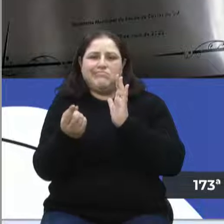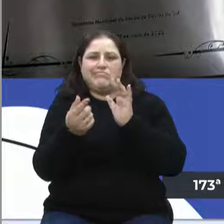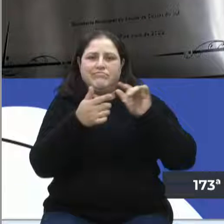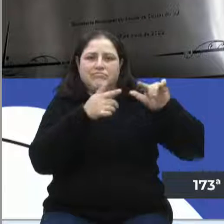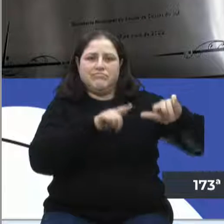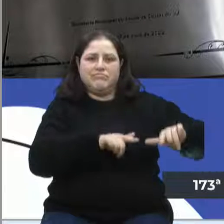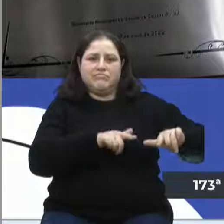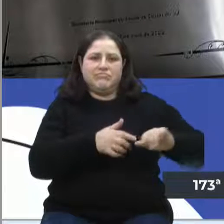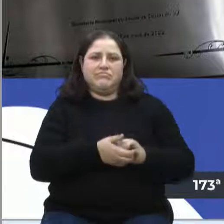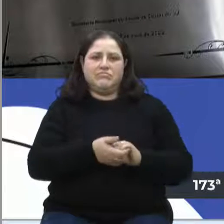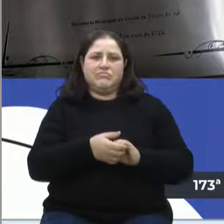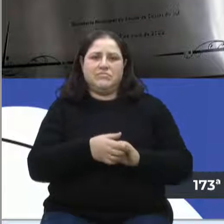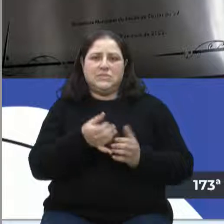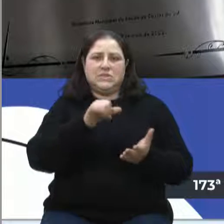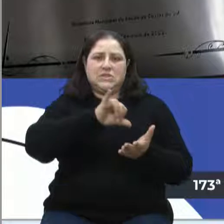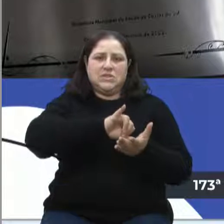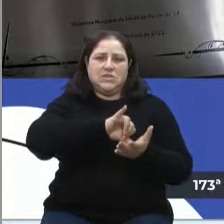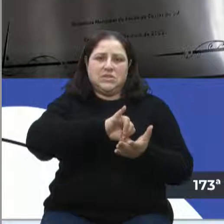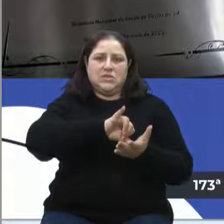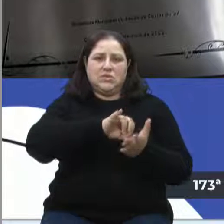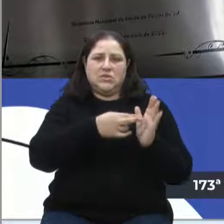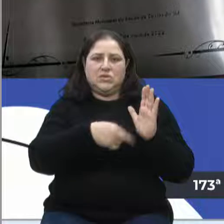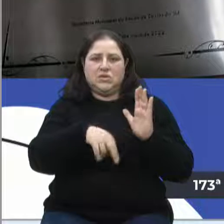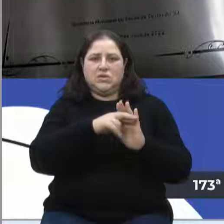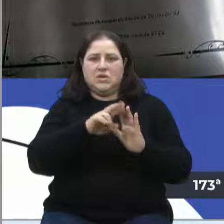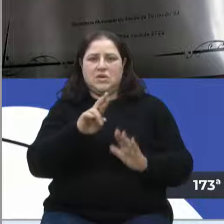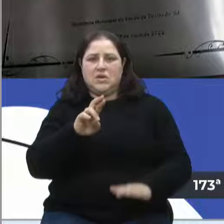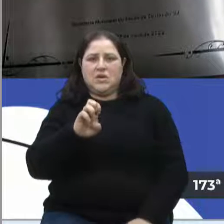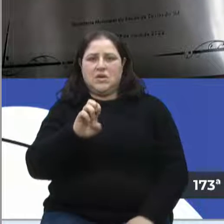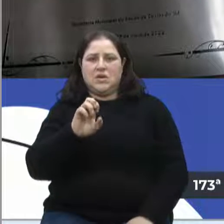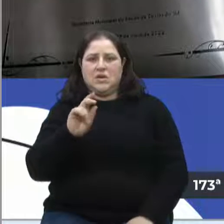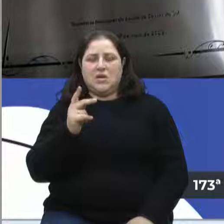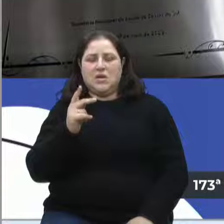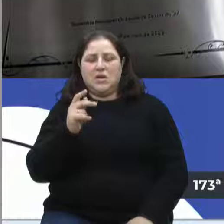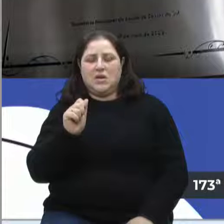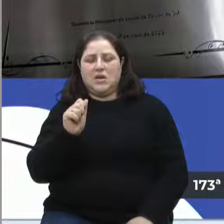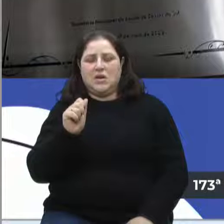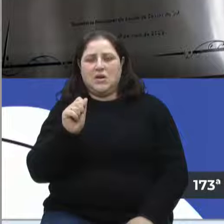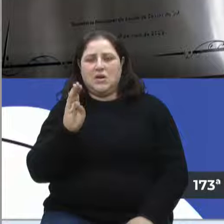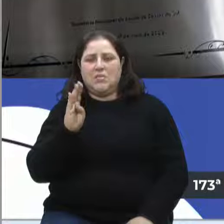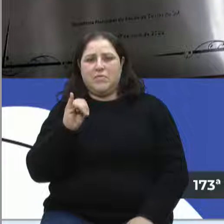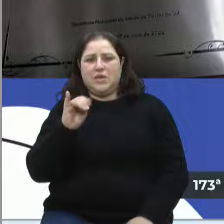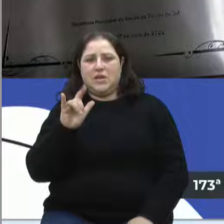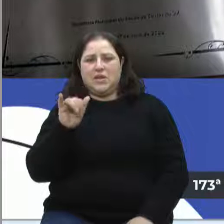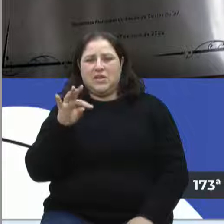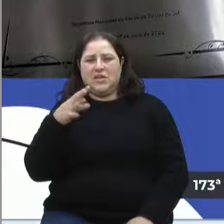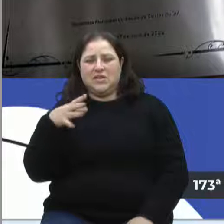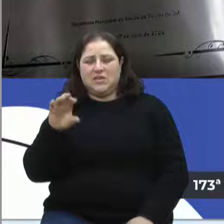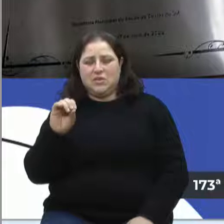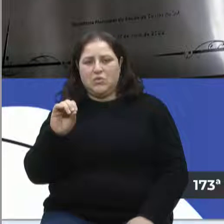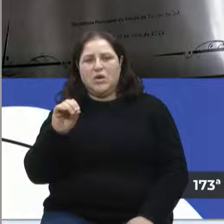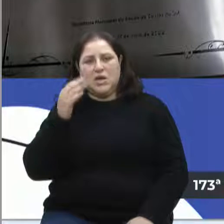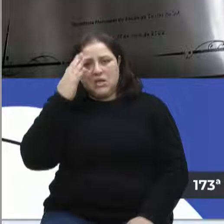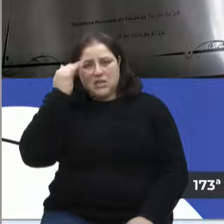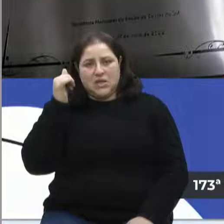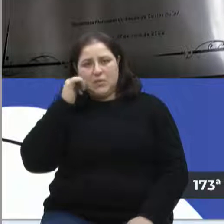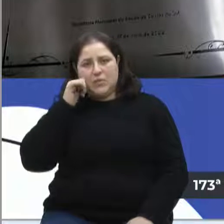espaço do Centro de Reabilitação, e a gente sabe da imensa contribuição que ela fez enquanto